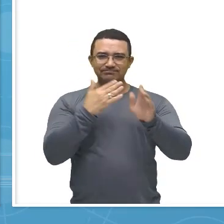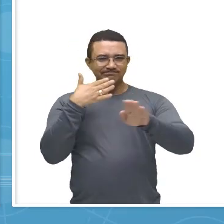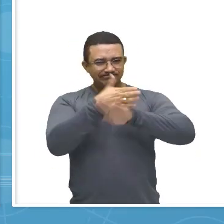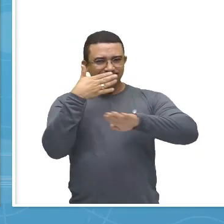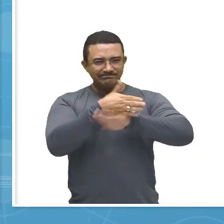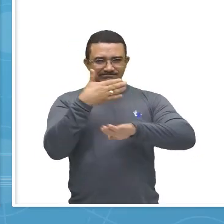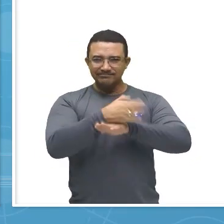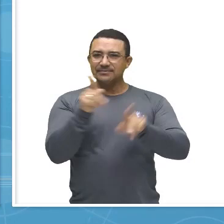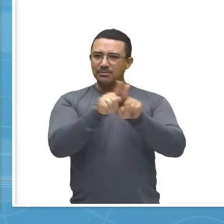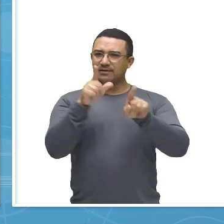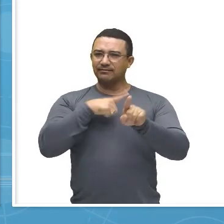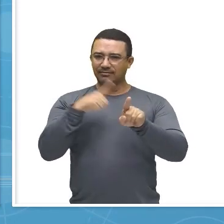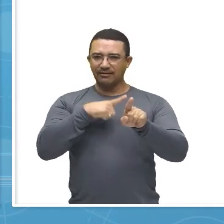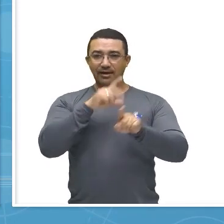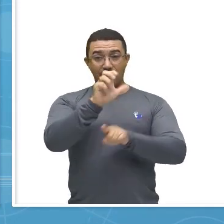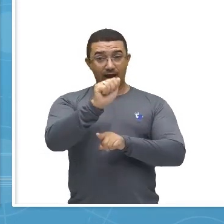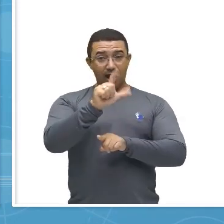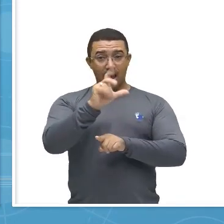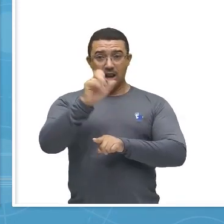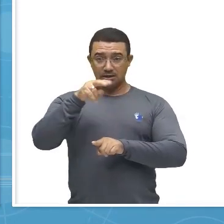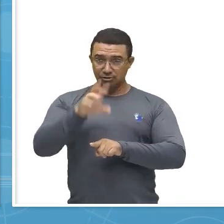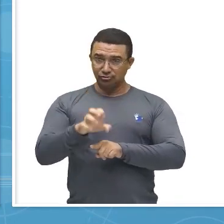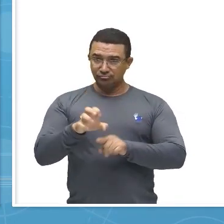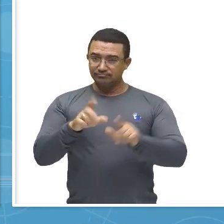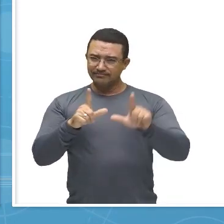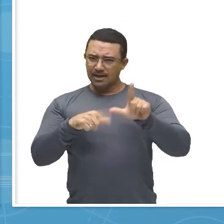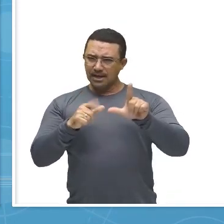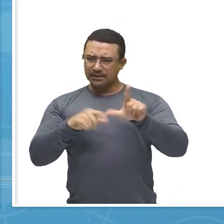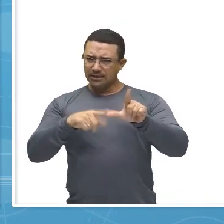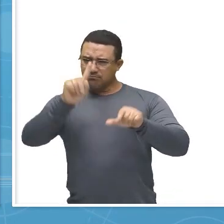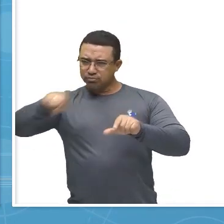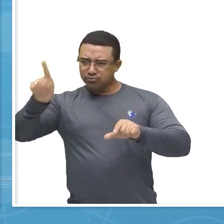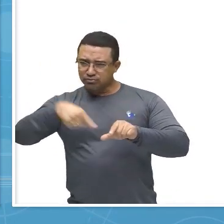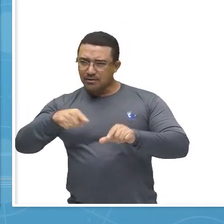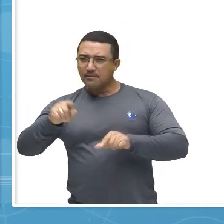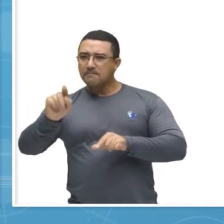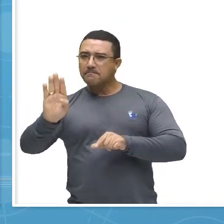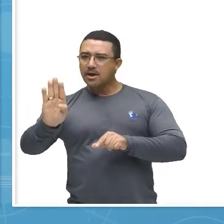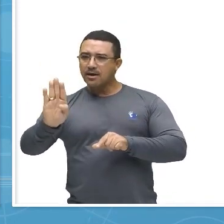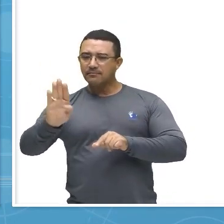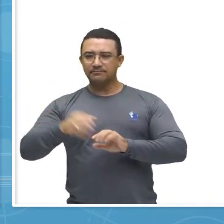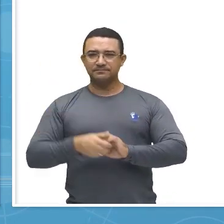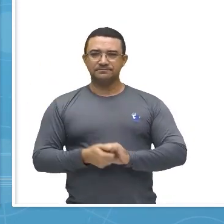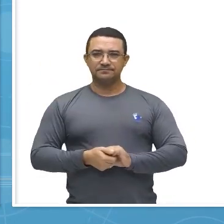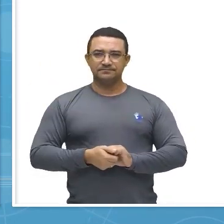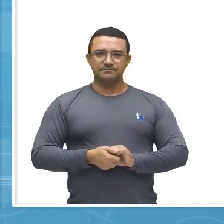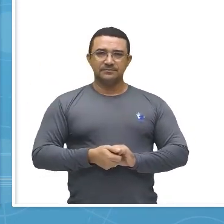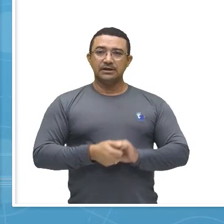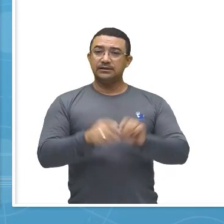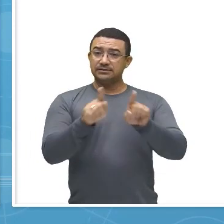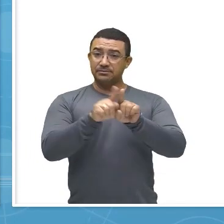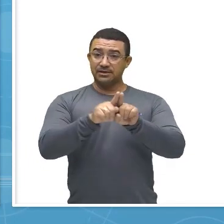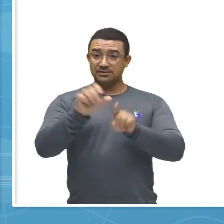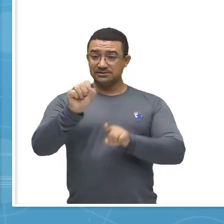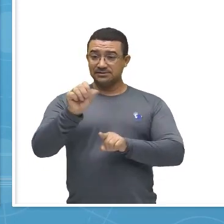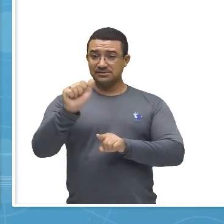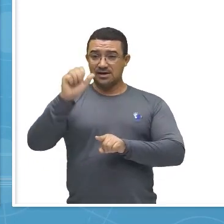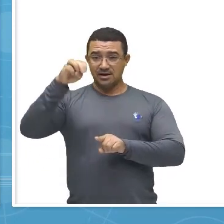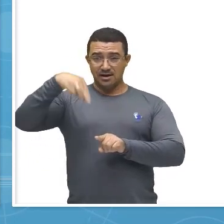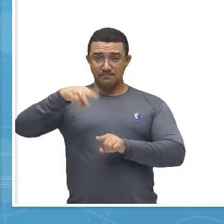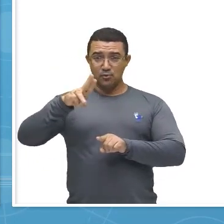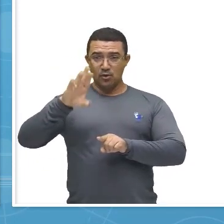Da Aline, marcou aqui a letra B. Temos participação de quem mais? Do Samuel